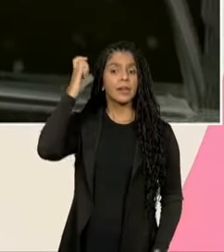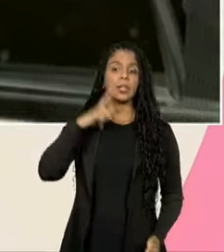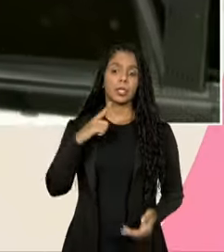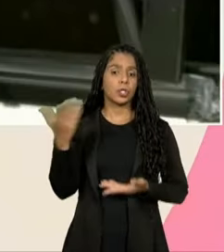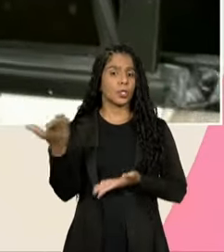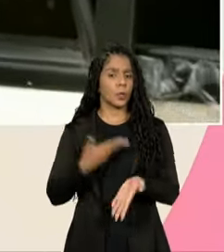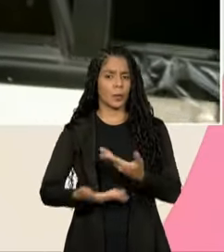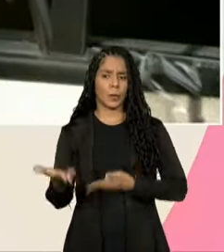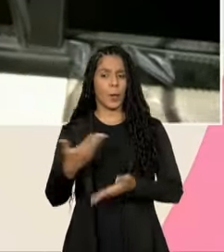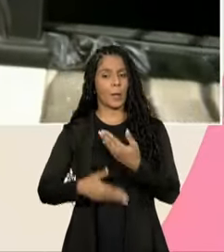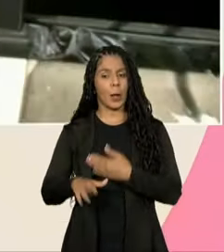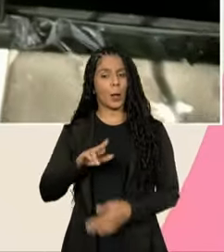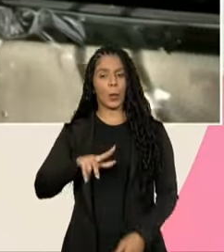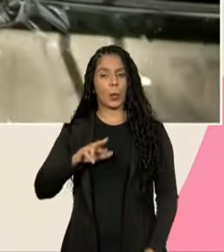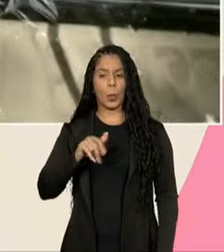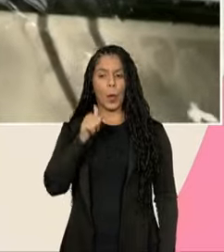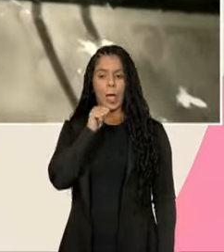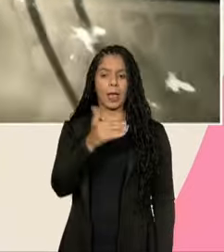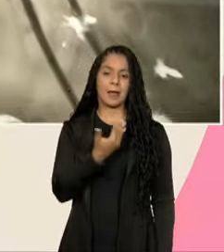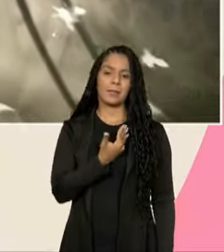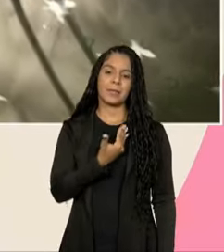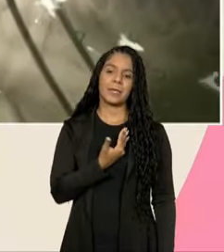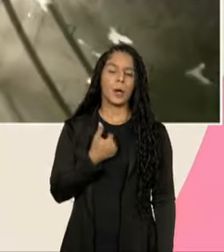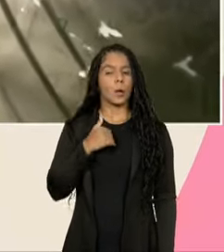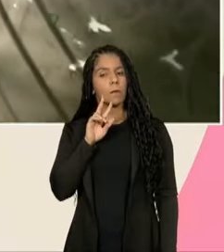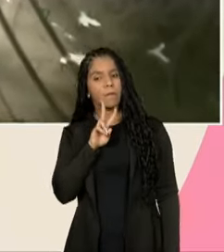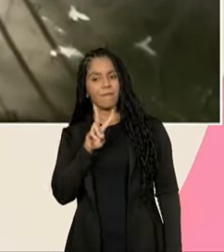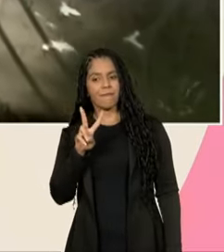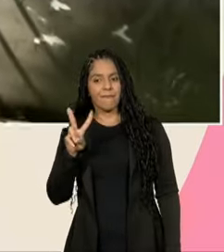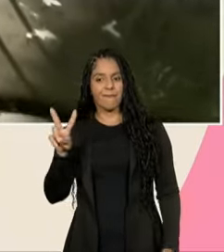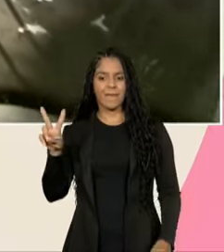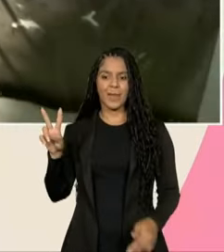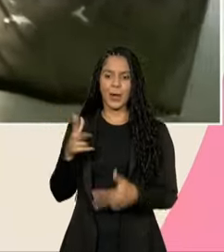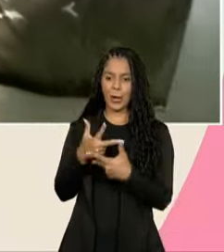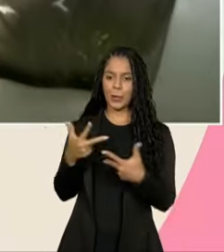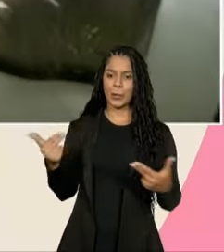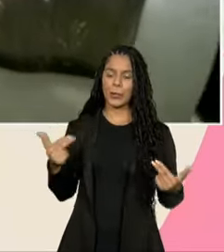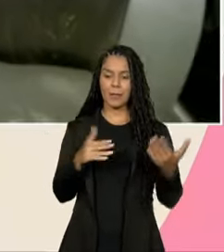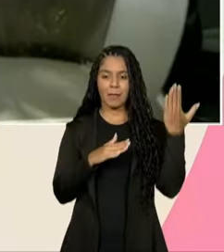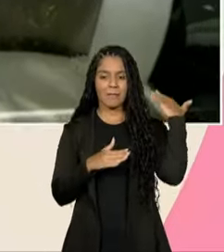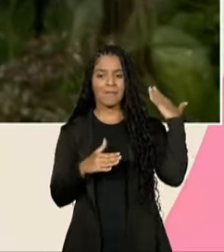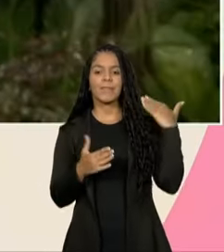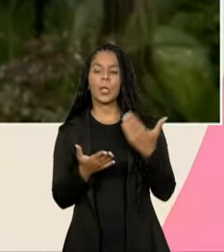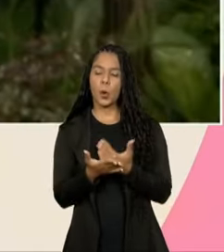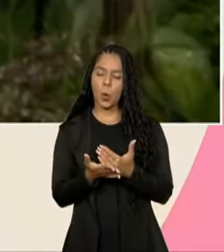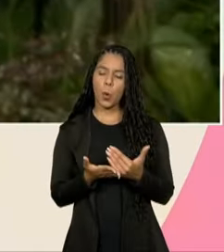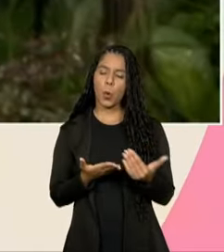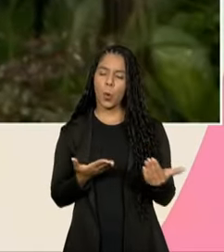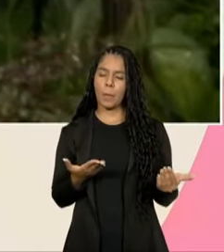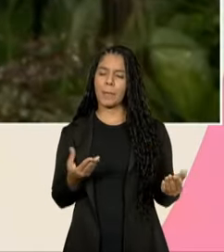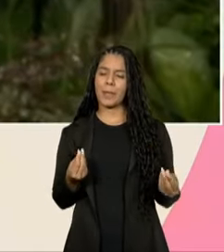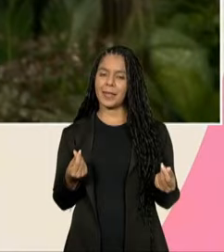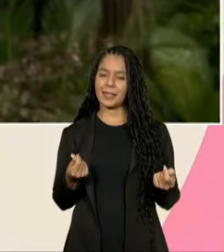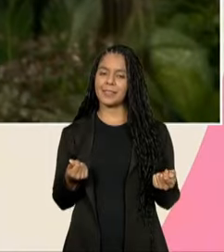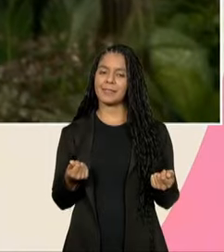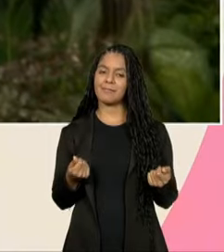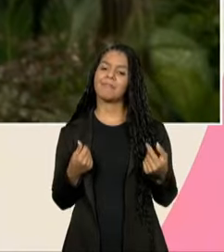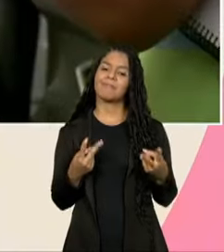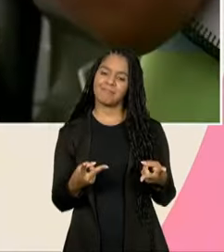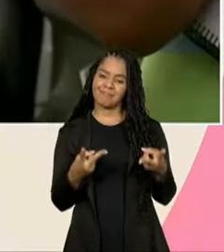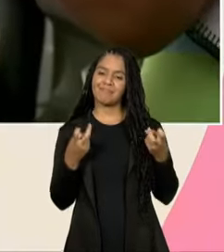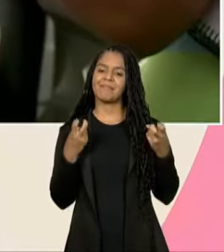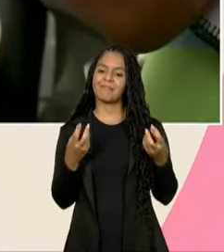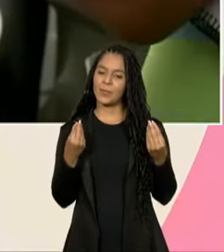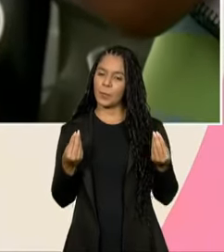mas não era amiga, né? Agora a gente revendo essas coisas do passado, começa a perceber o